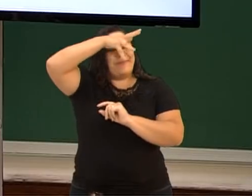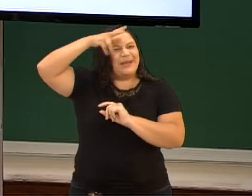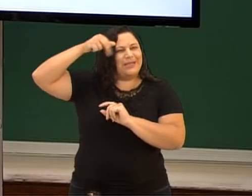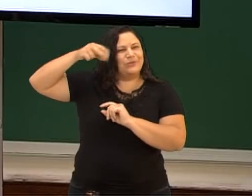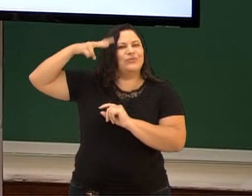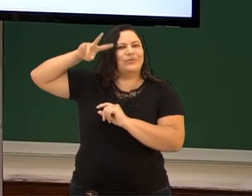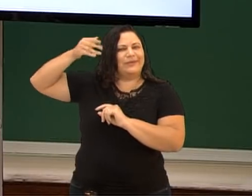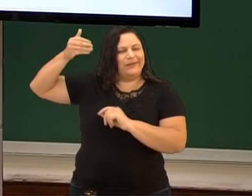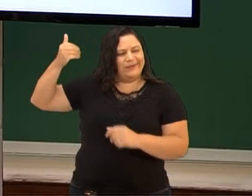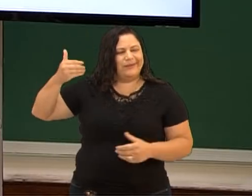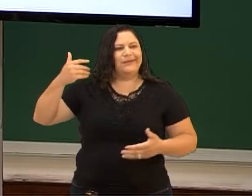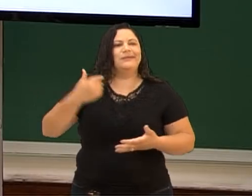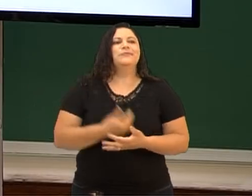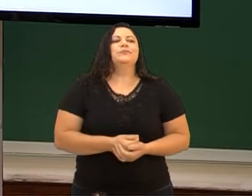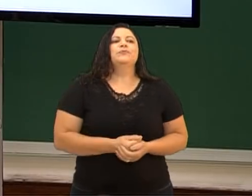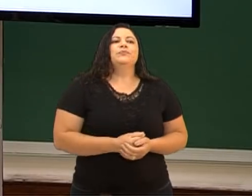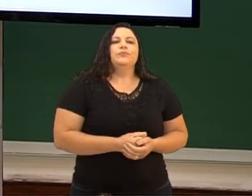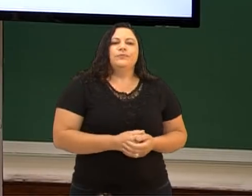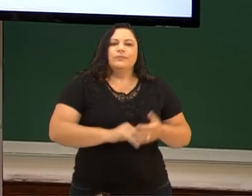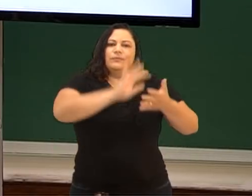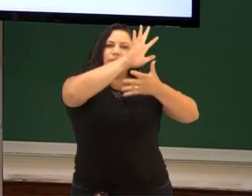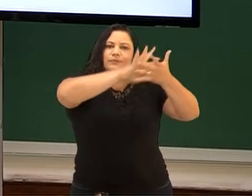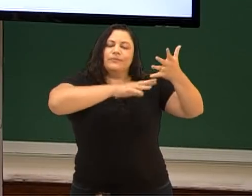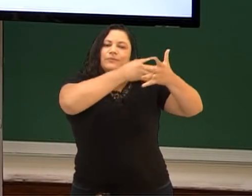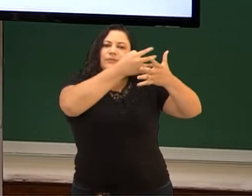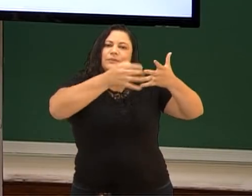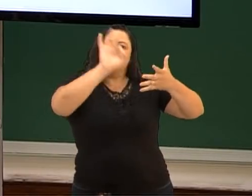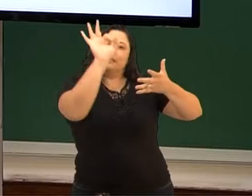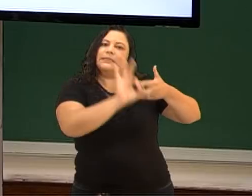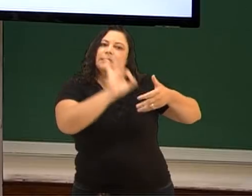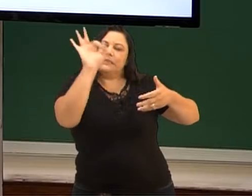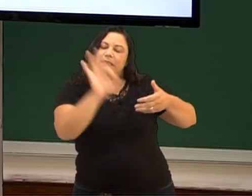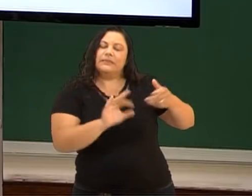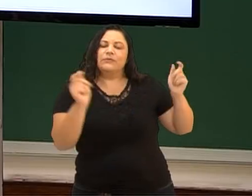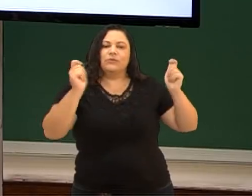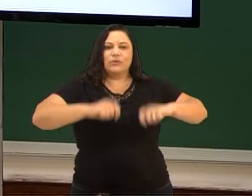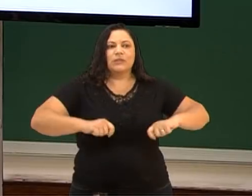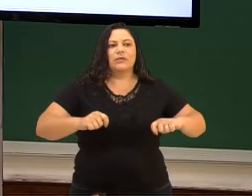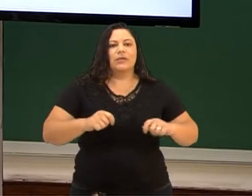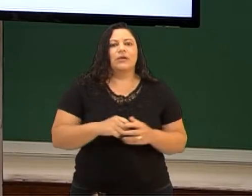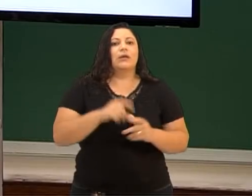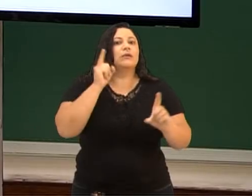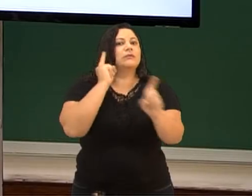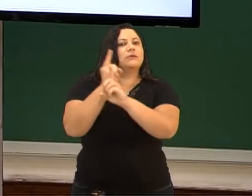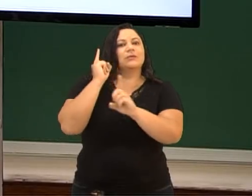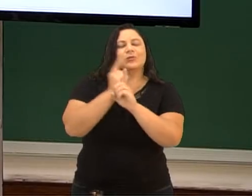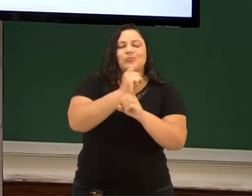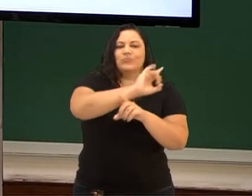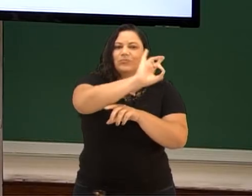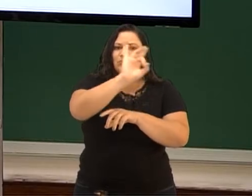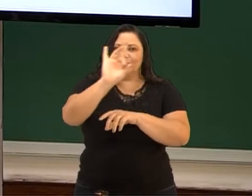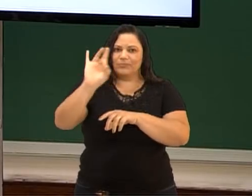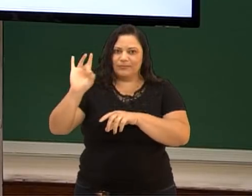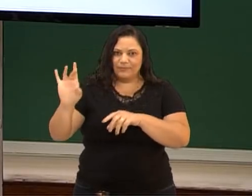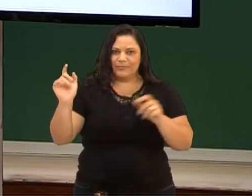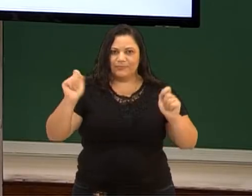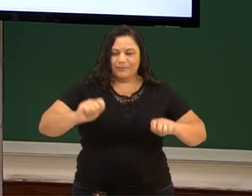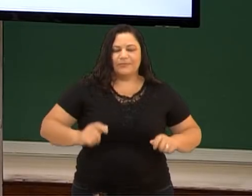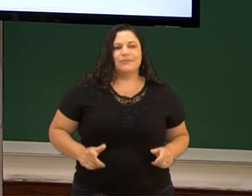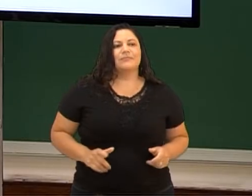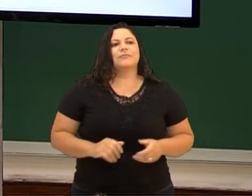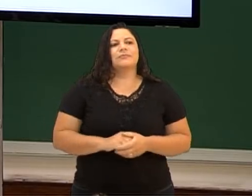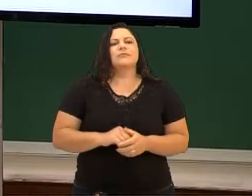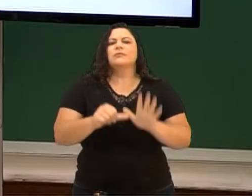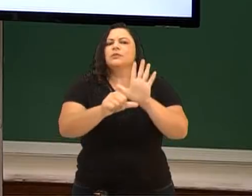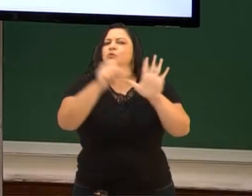nossas informações do gráfico, o nosso total da angulação e precisamos descobrir cada um deles. O